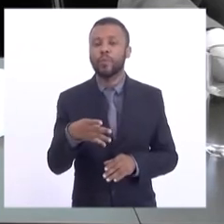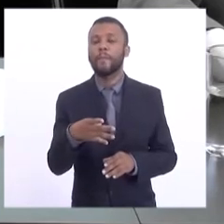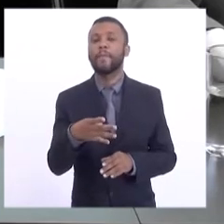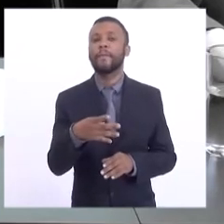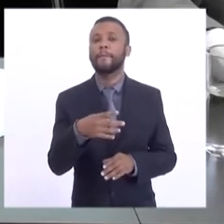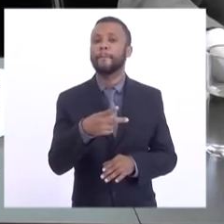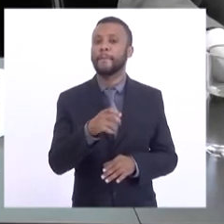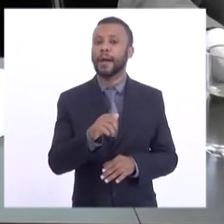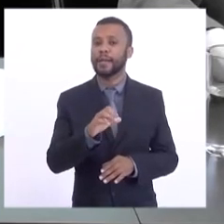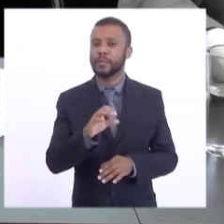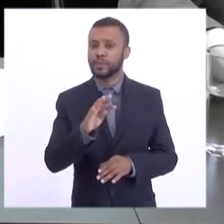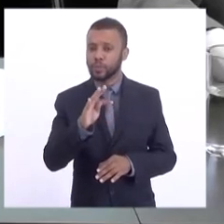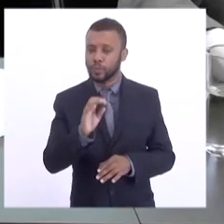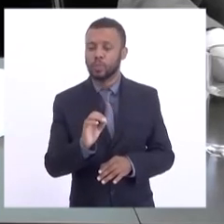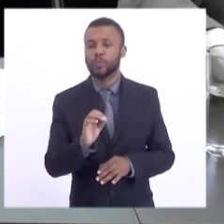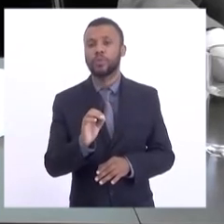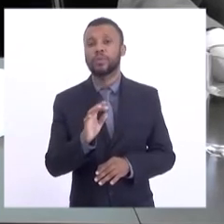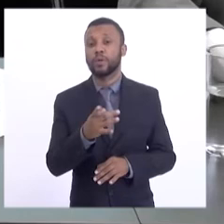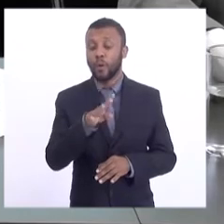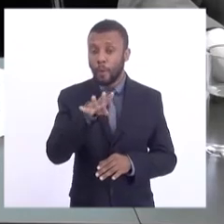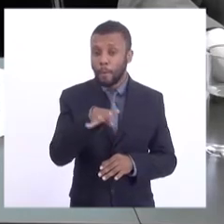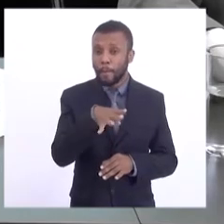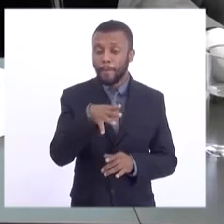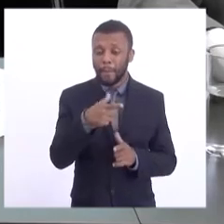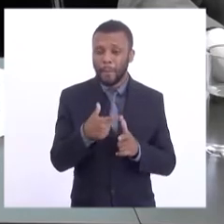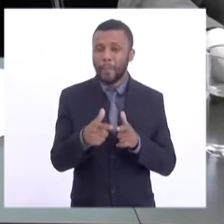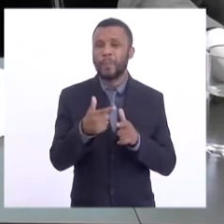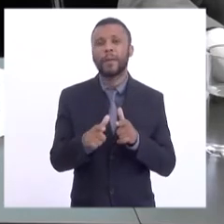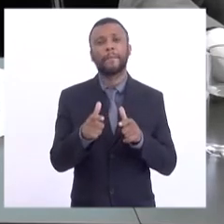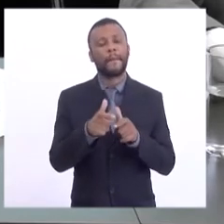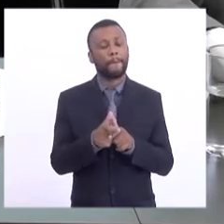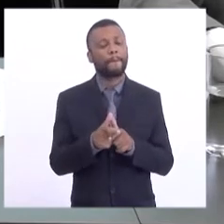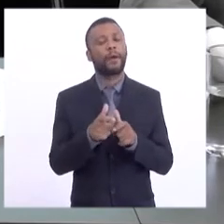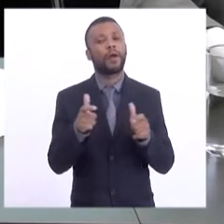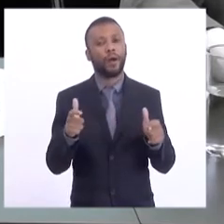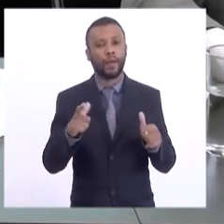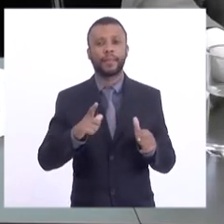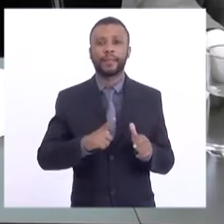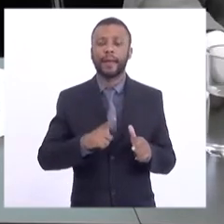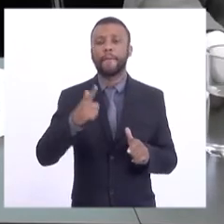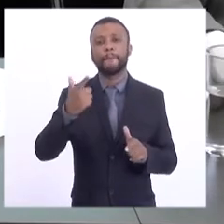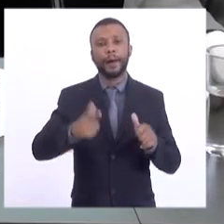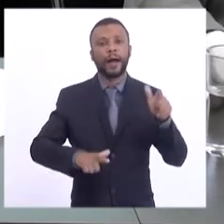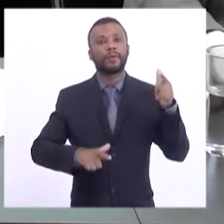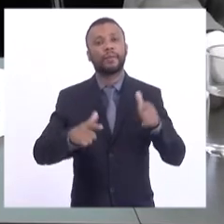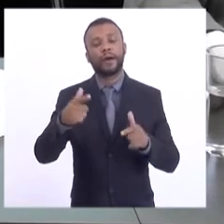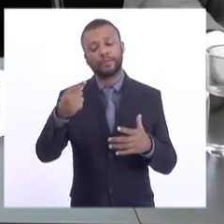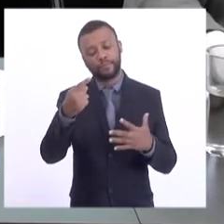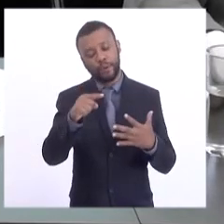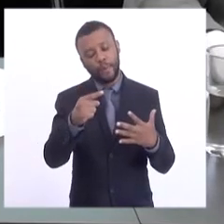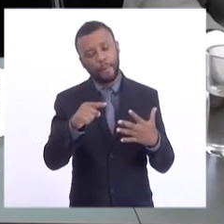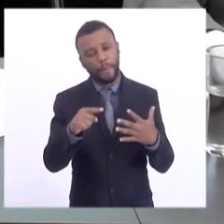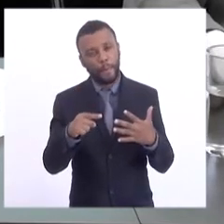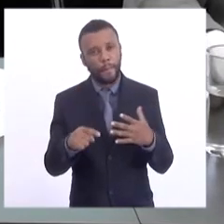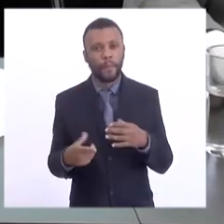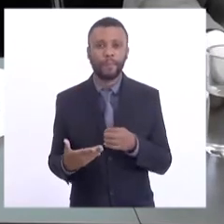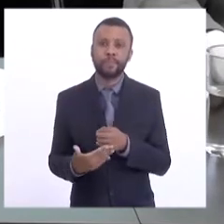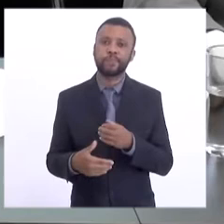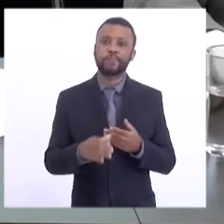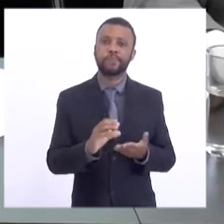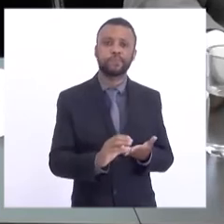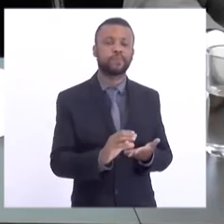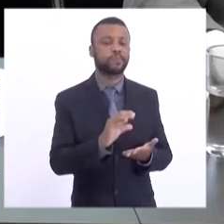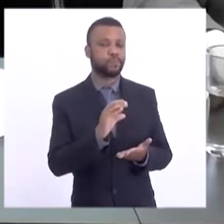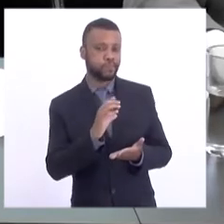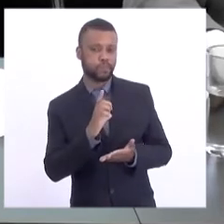no entanto o problema é maior então ele tem mais fontes de recurso não tem lá dentro do programa pacto